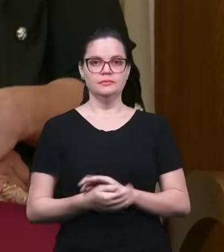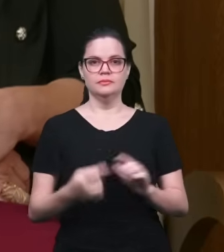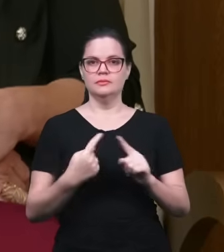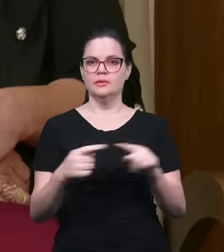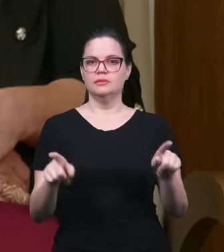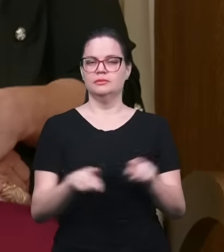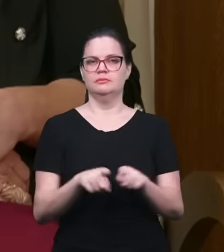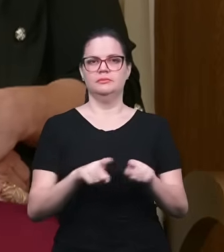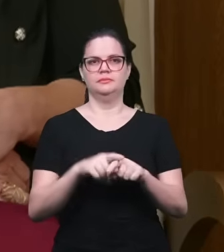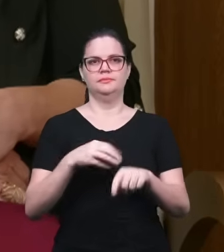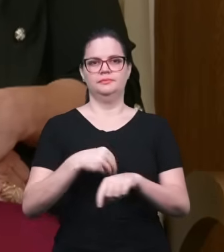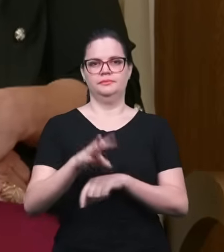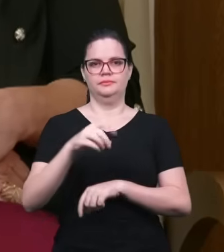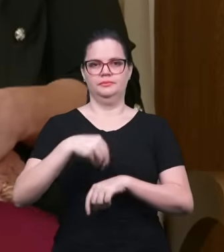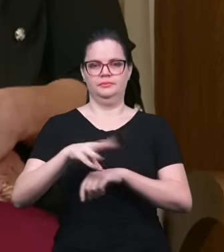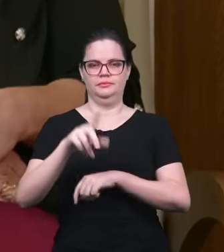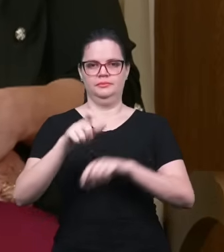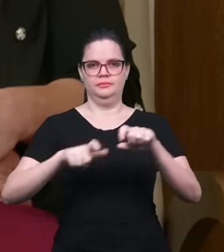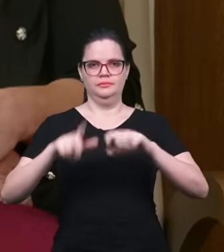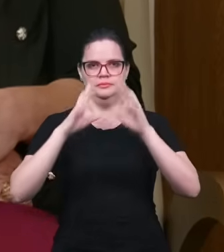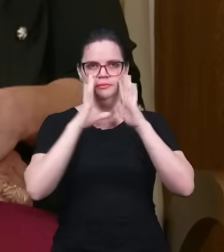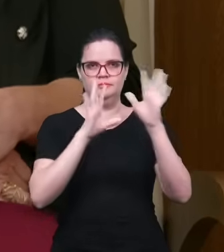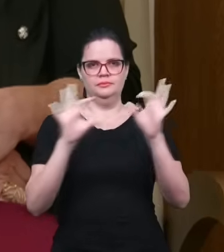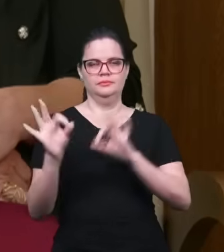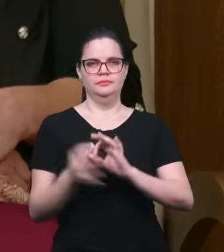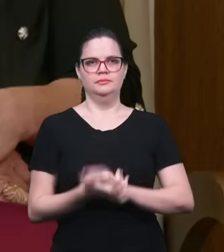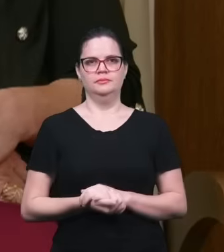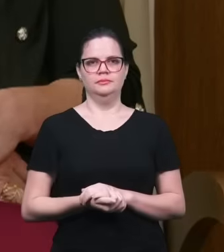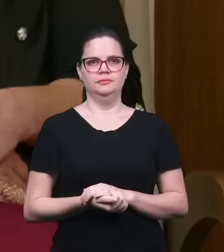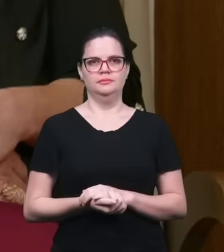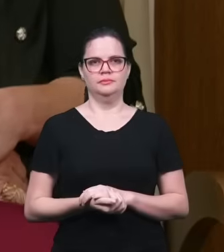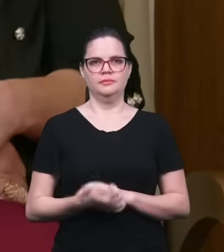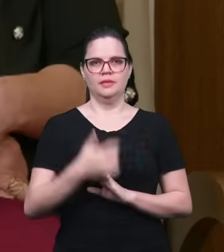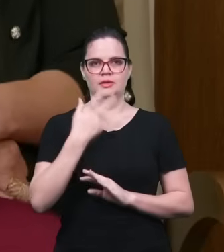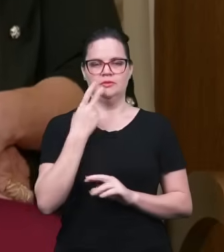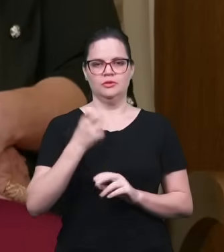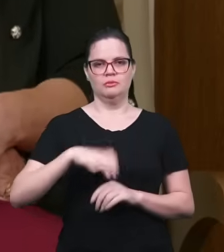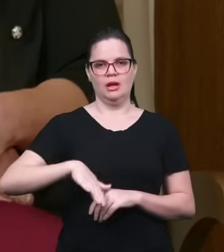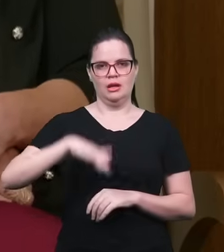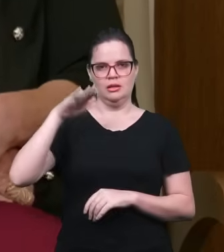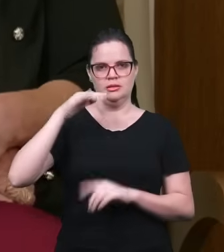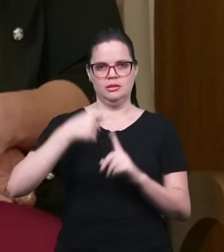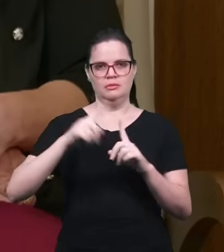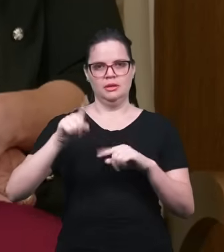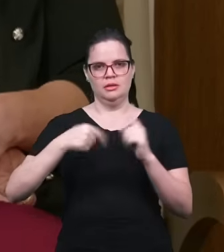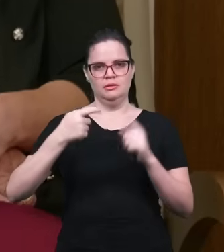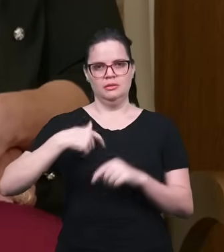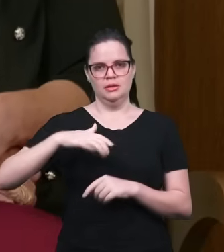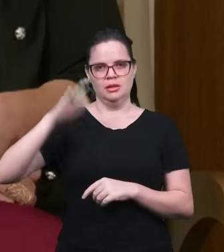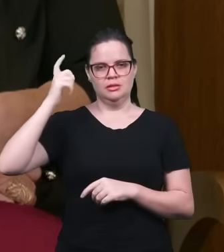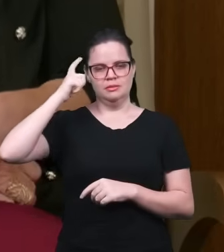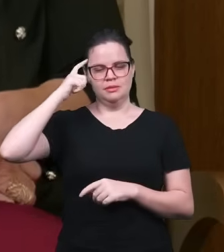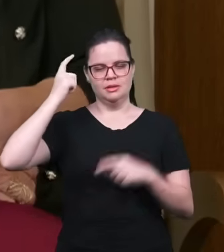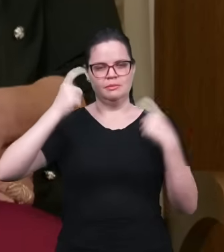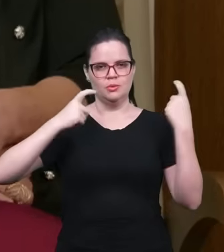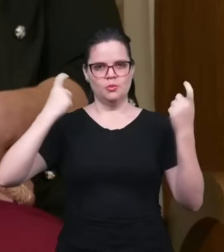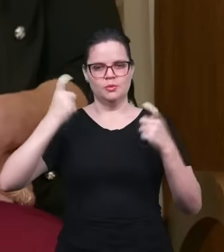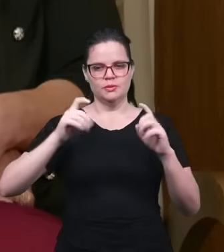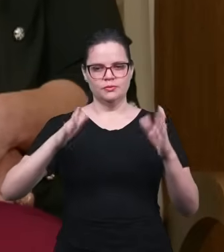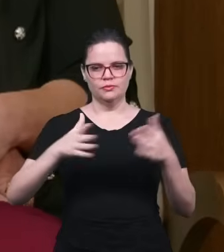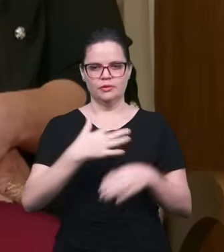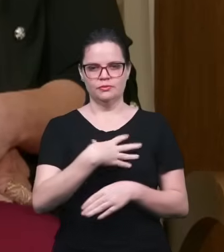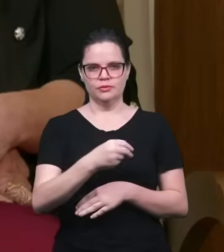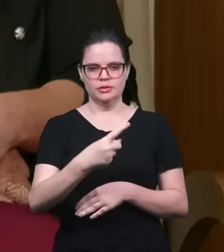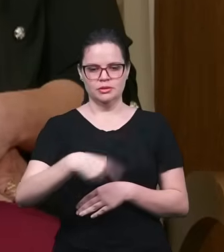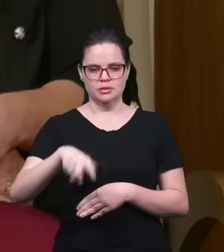dizer também o seguinte aqui para os irmãos, no programa a gente fala sobre crescer, mas depois que você cresce tem uma preocupação com seus filhos, né? Se